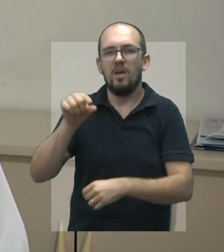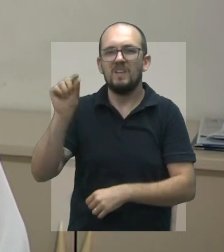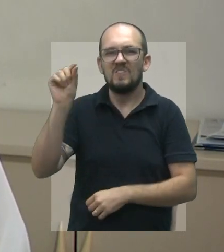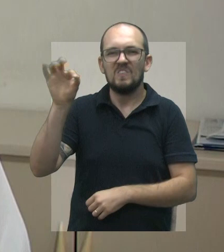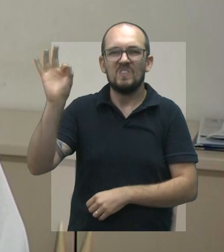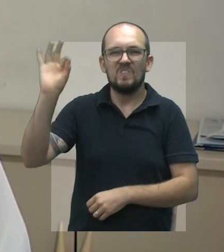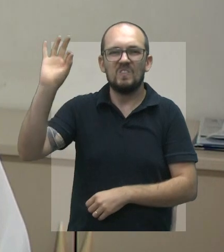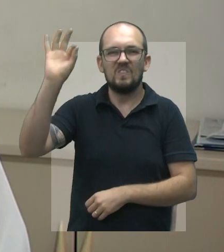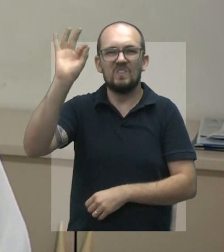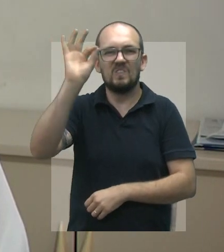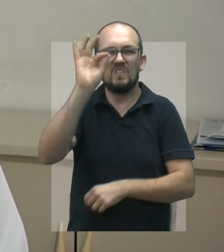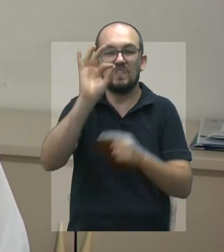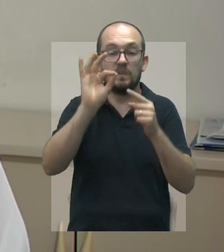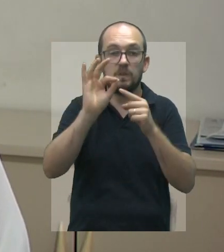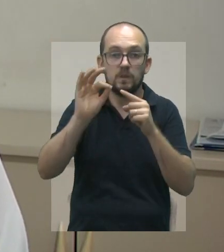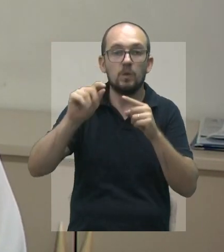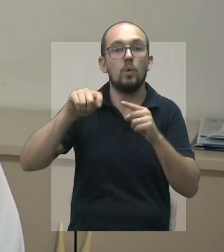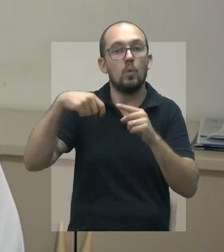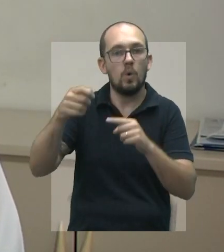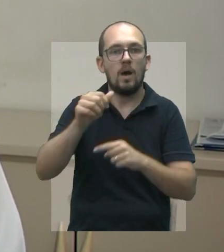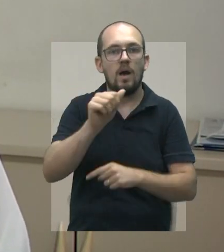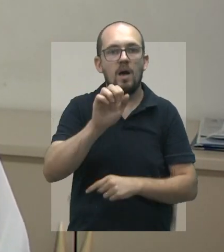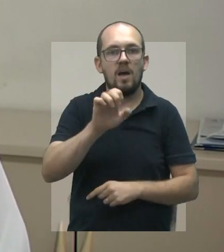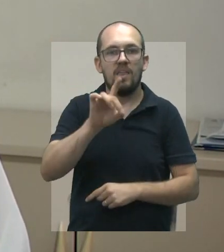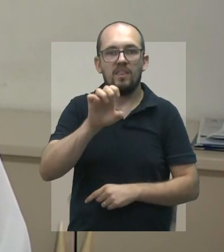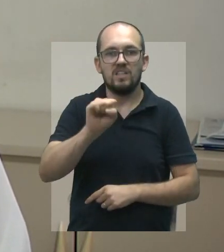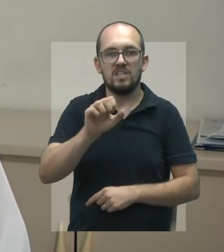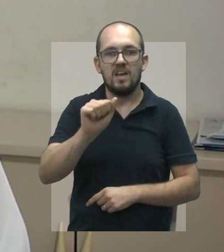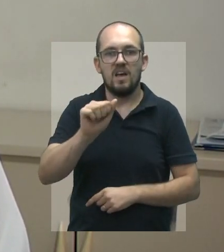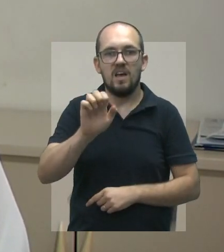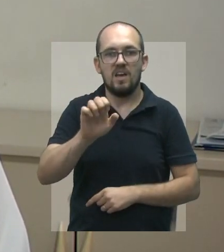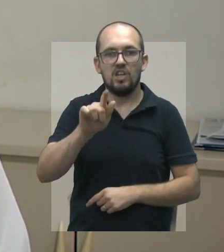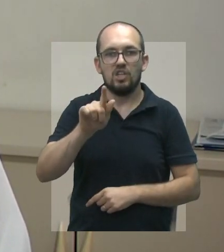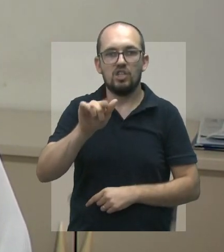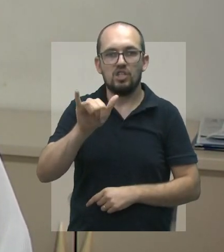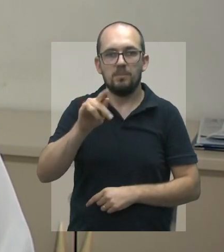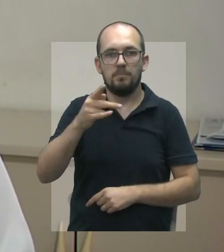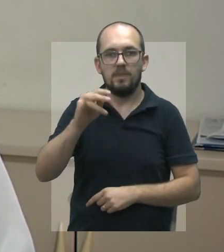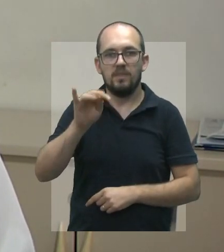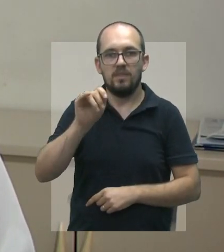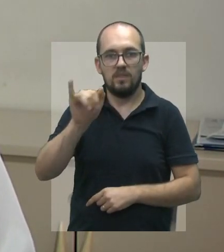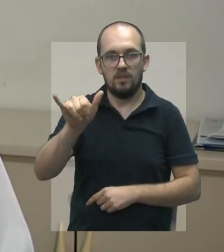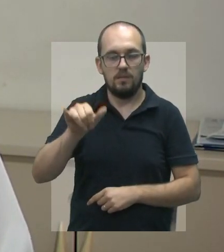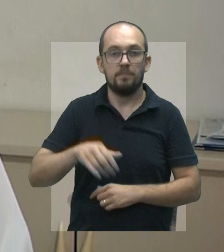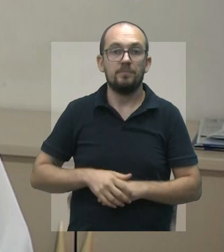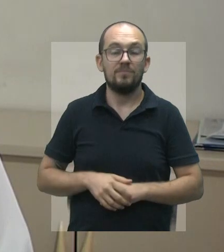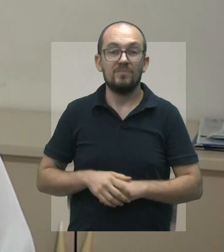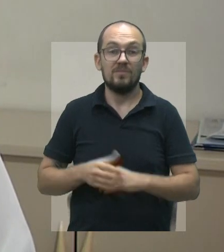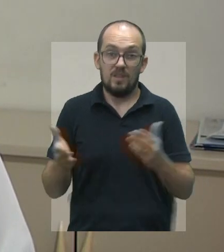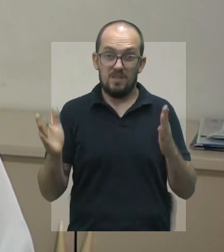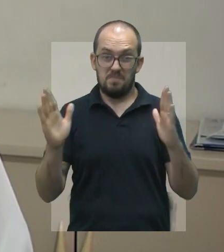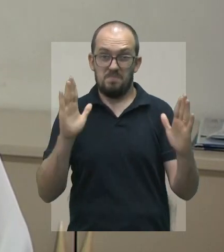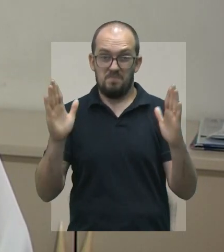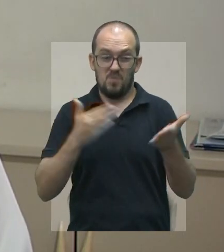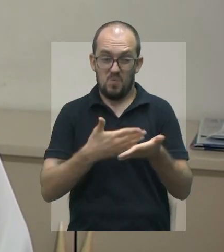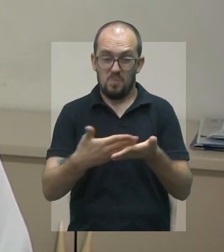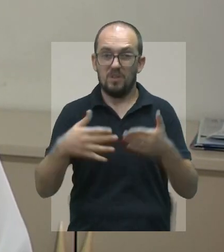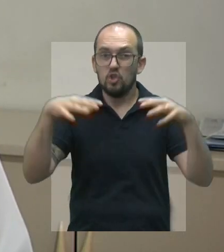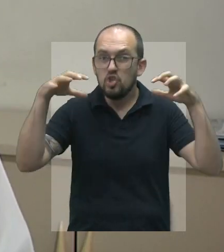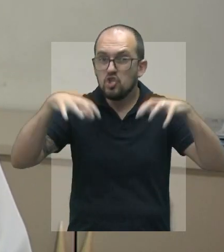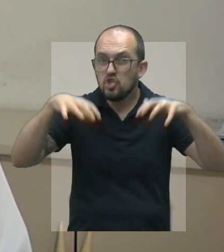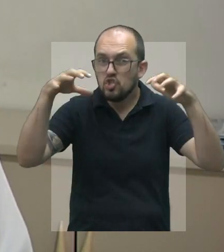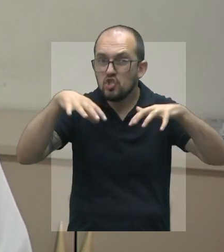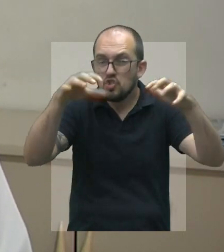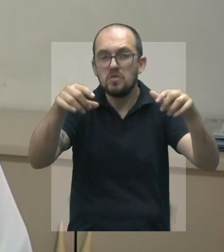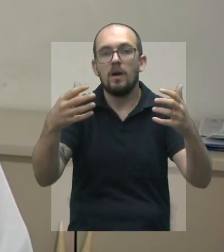mosquito da dengue, que é o Aedes aegypti. Nesse período em que começa a temporada de chuvas e